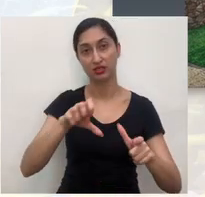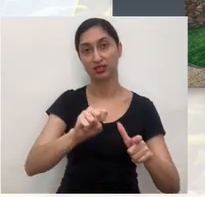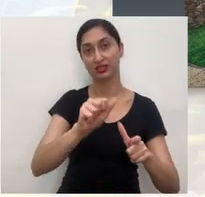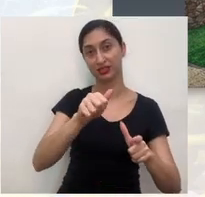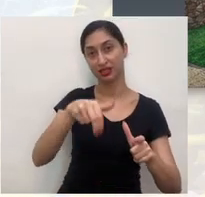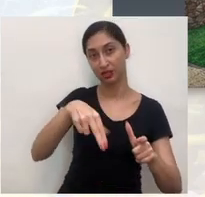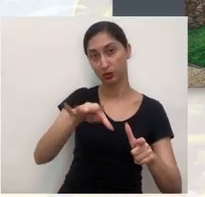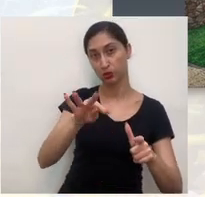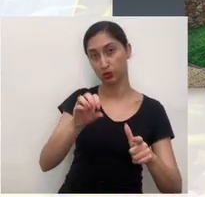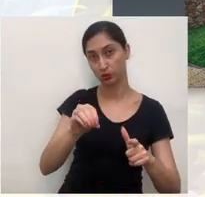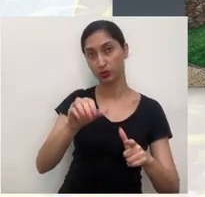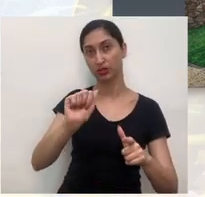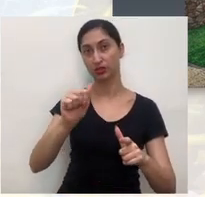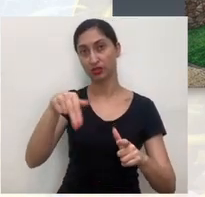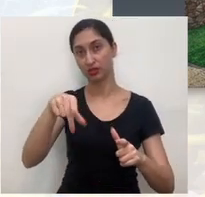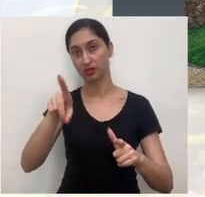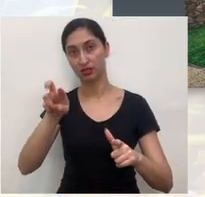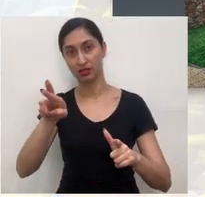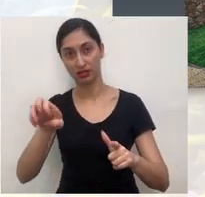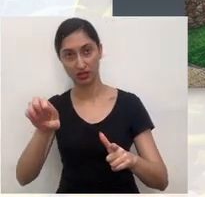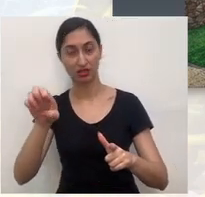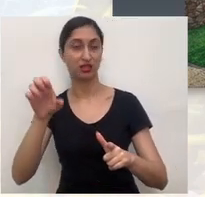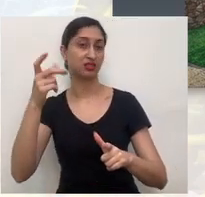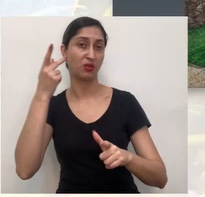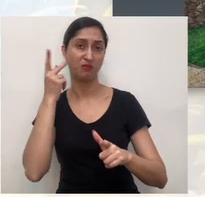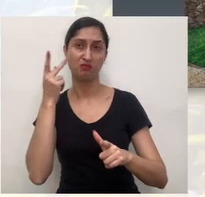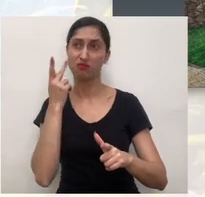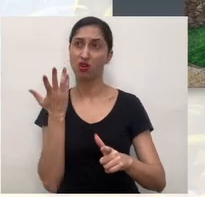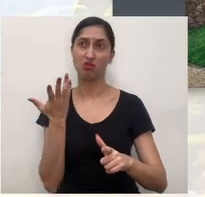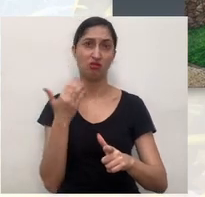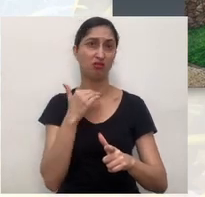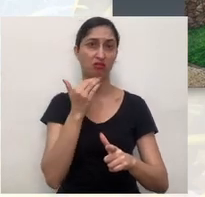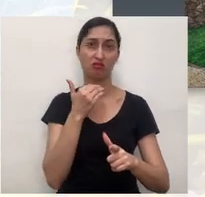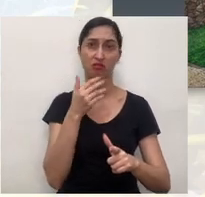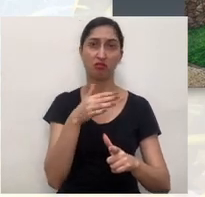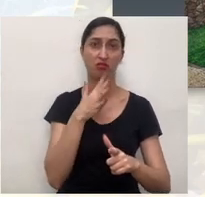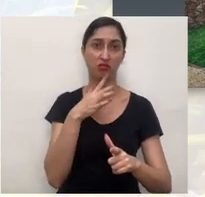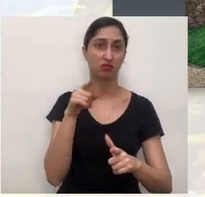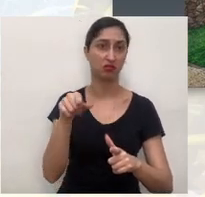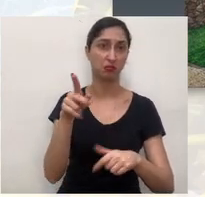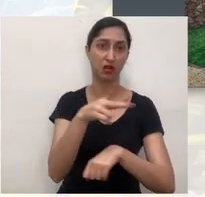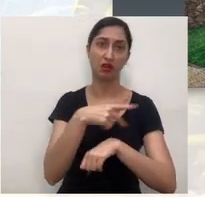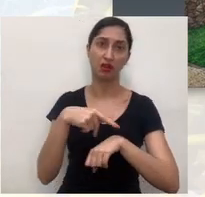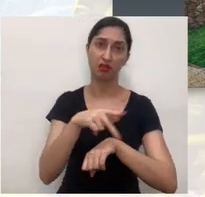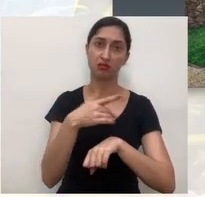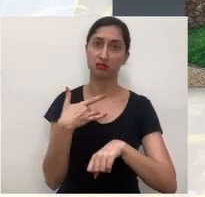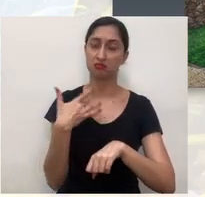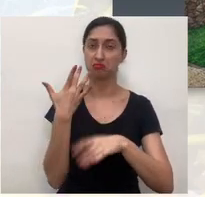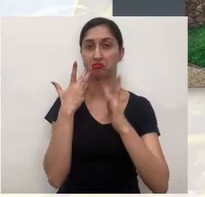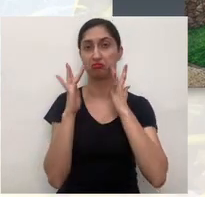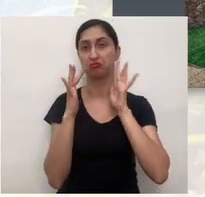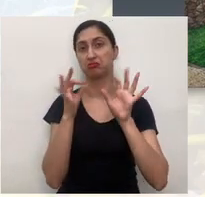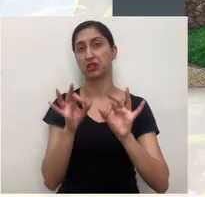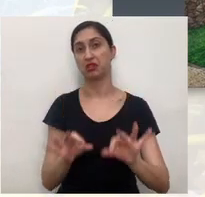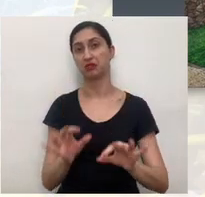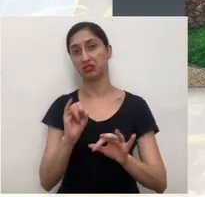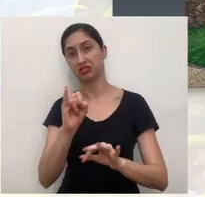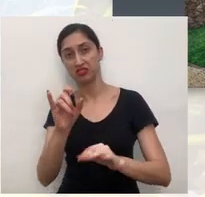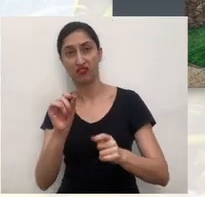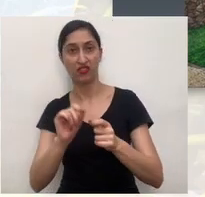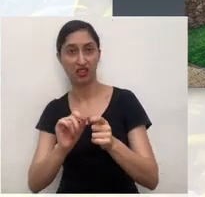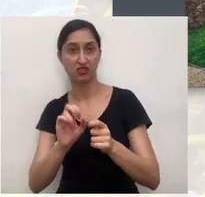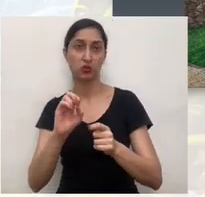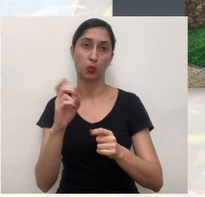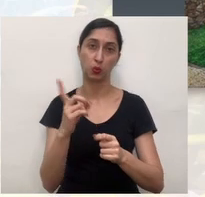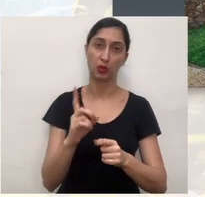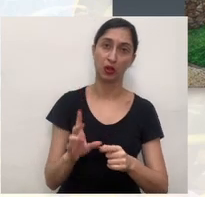pessoas de Santo André com quem falei não conhecem essa praça. Então, eu não tenho certeza, mas acho que não foi